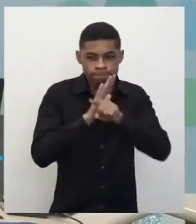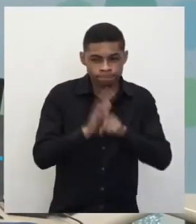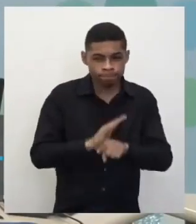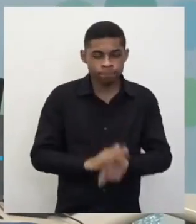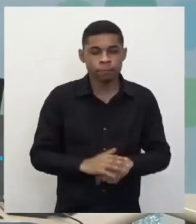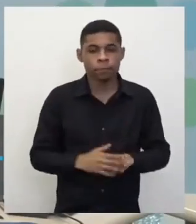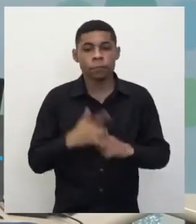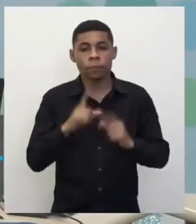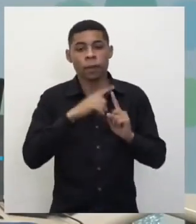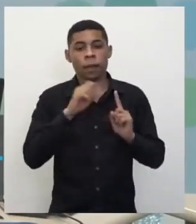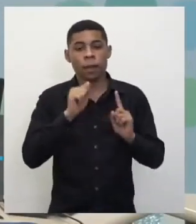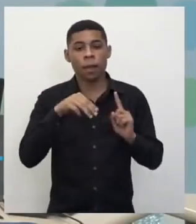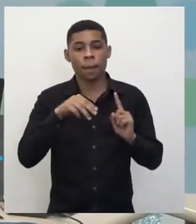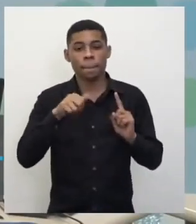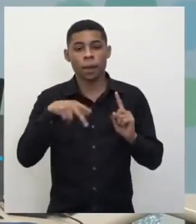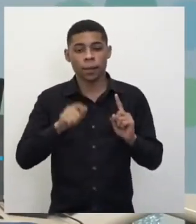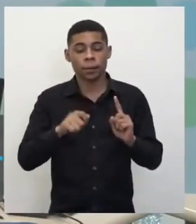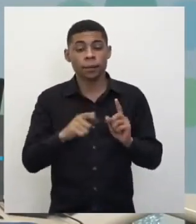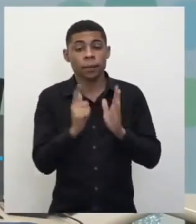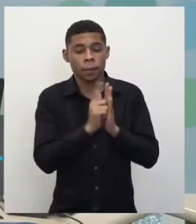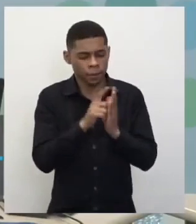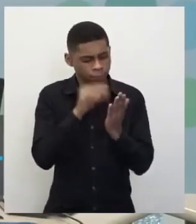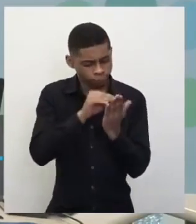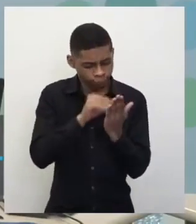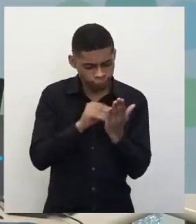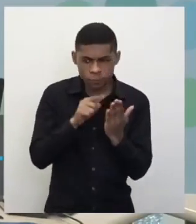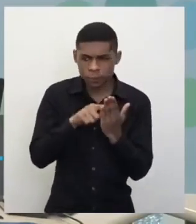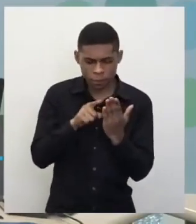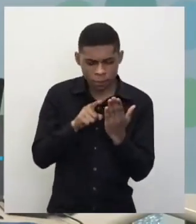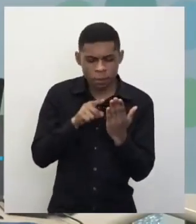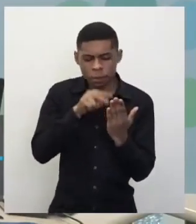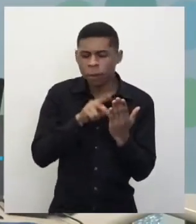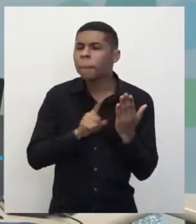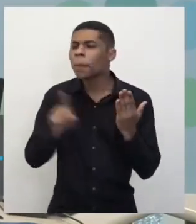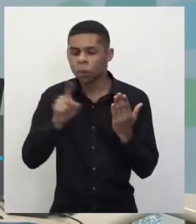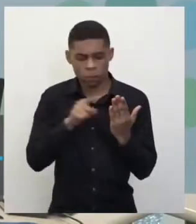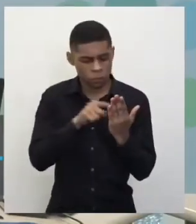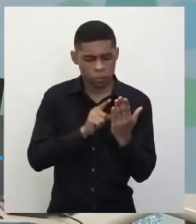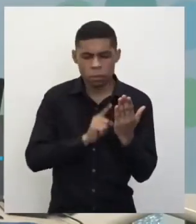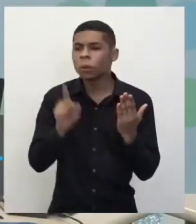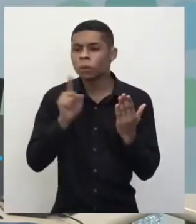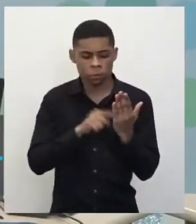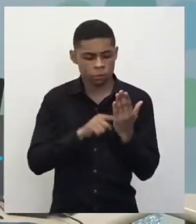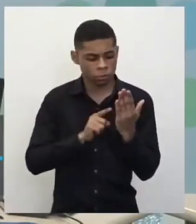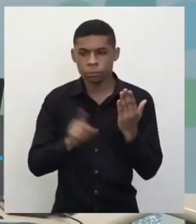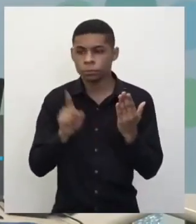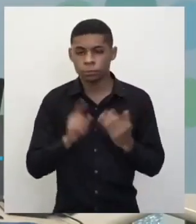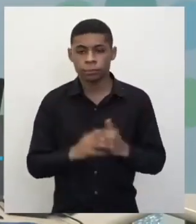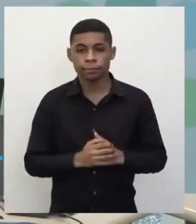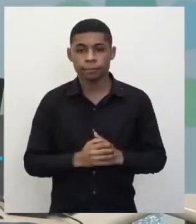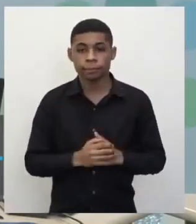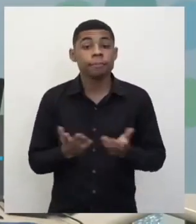A Amanda também fez as perguntas no papel e foi perguntando. Andreia?